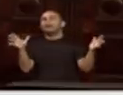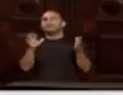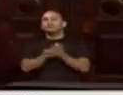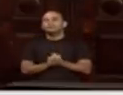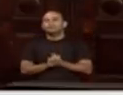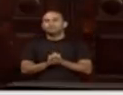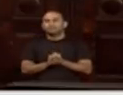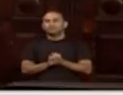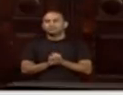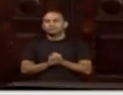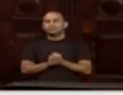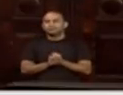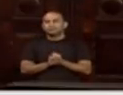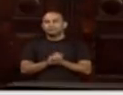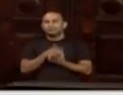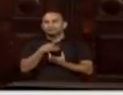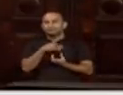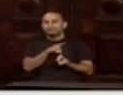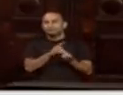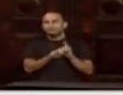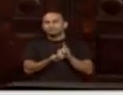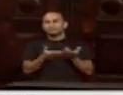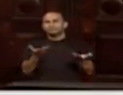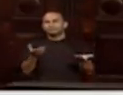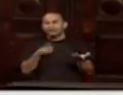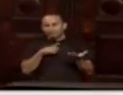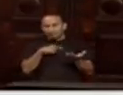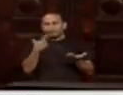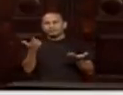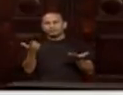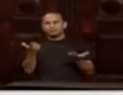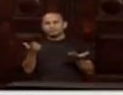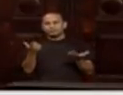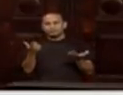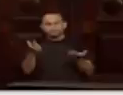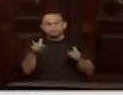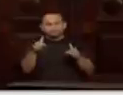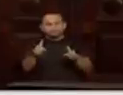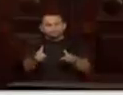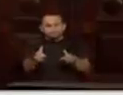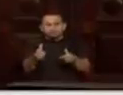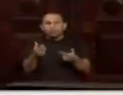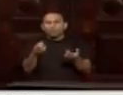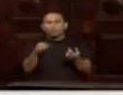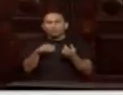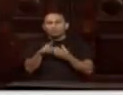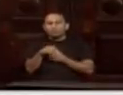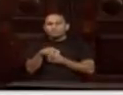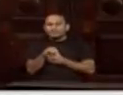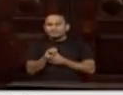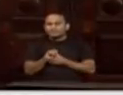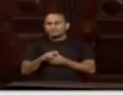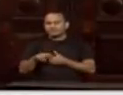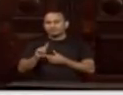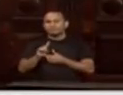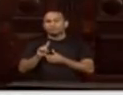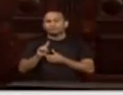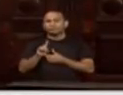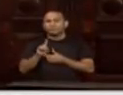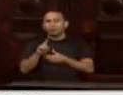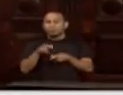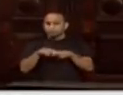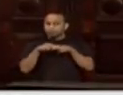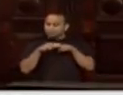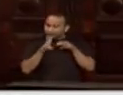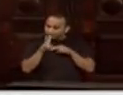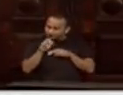eterno conta a hetero composição tem que ter prioridade na composição do tribunal de contas por isso está